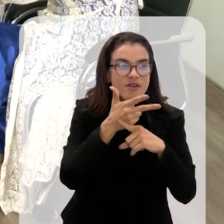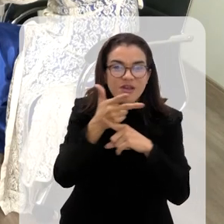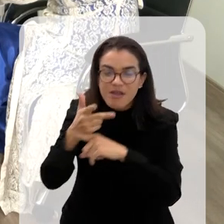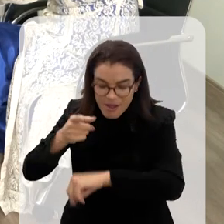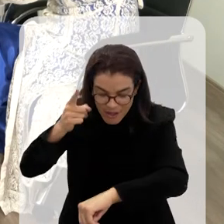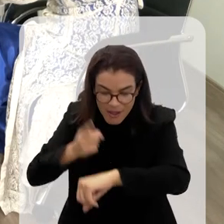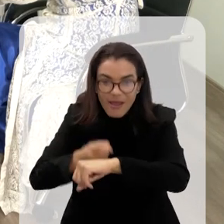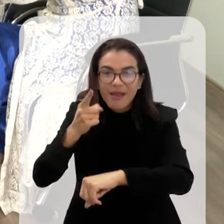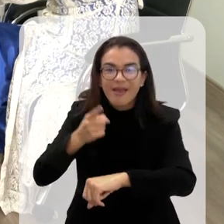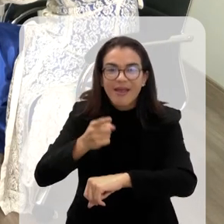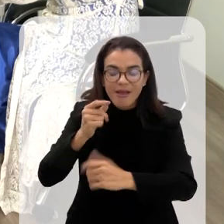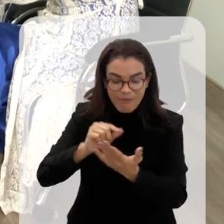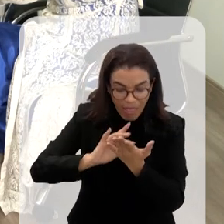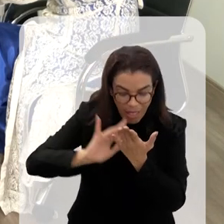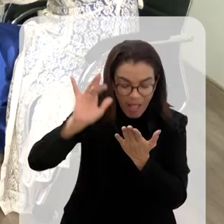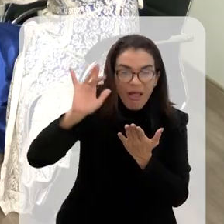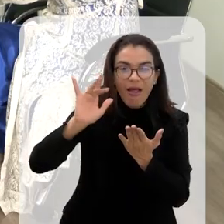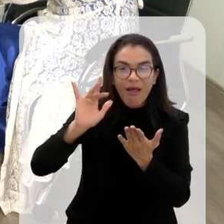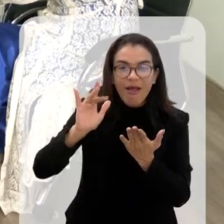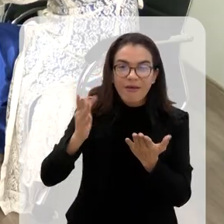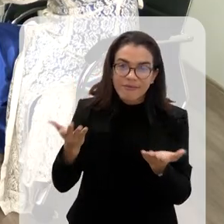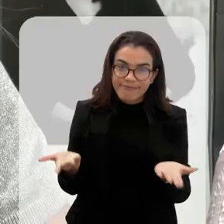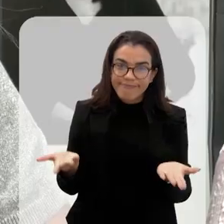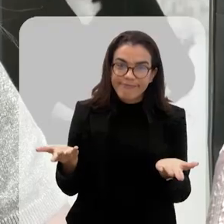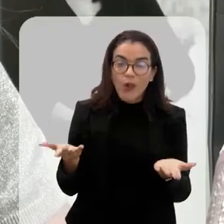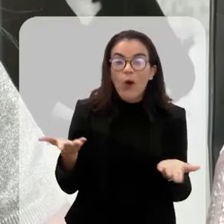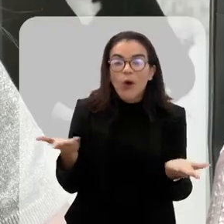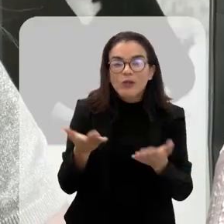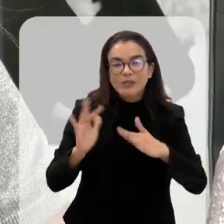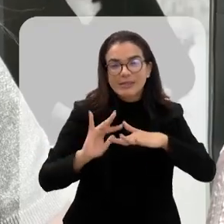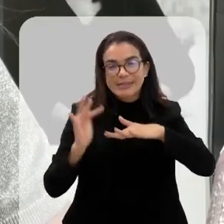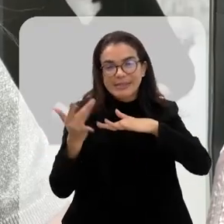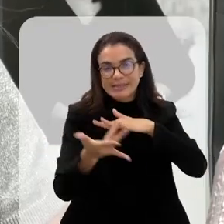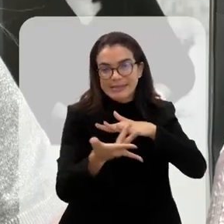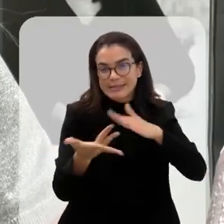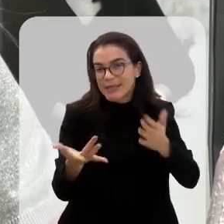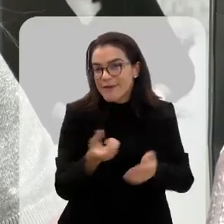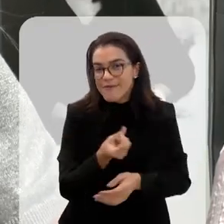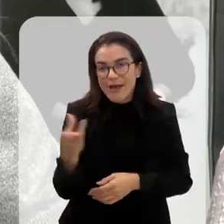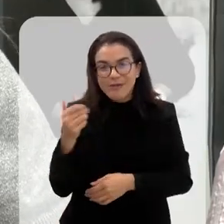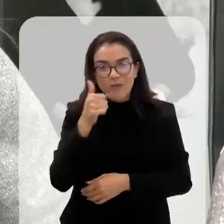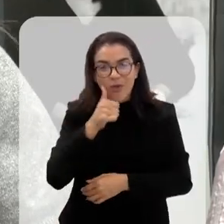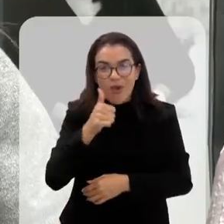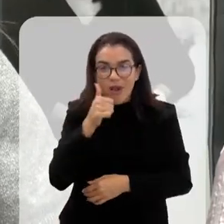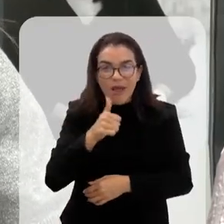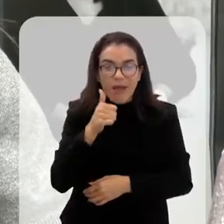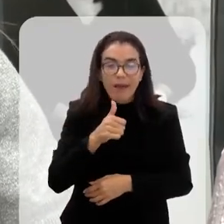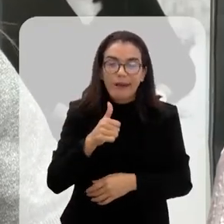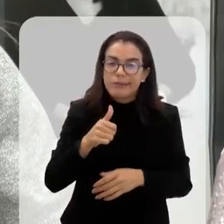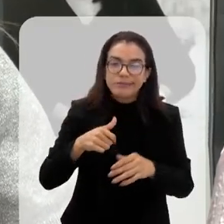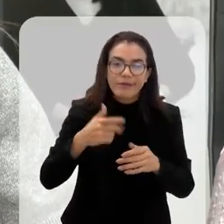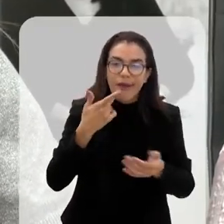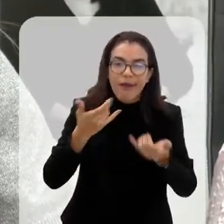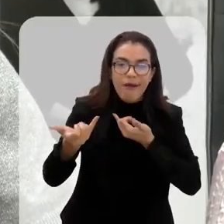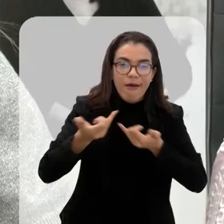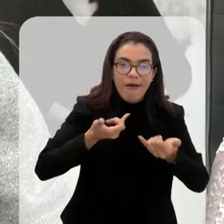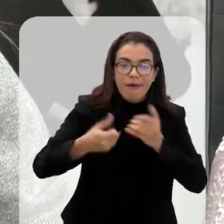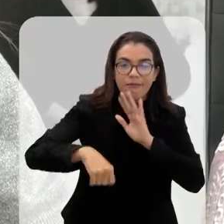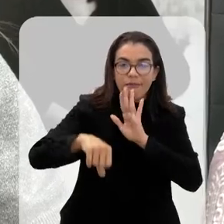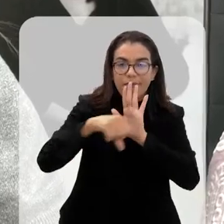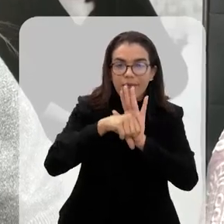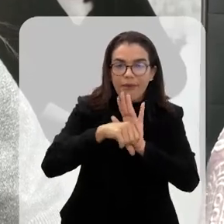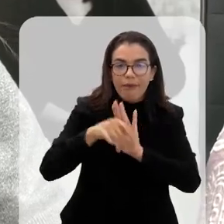rua, né? Hoje, na minha rede social, muitas mulheres relatam crimes,